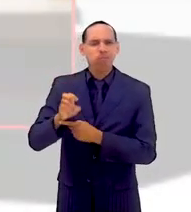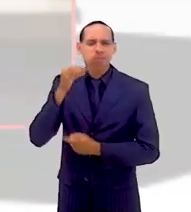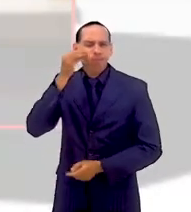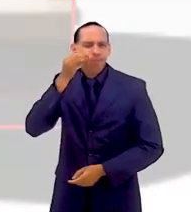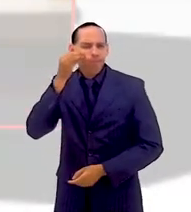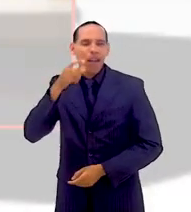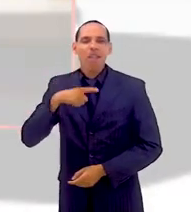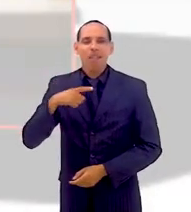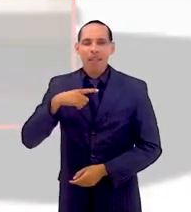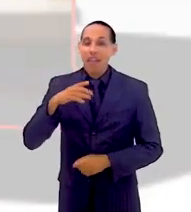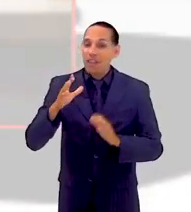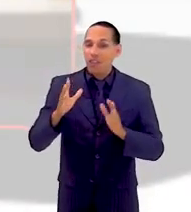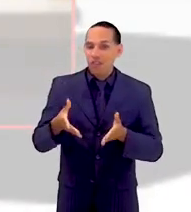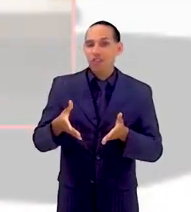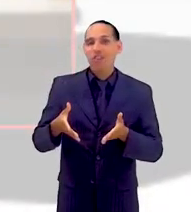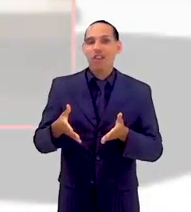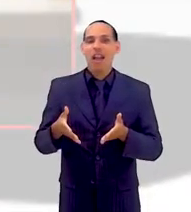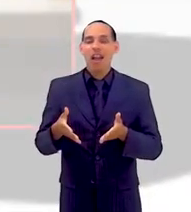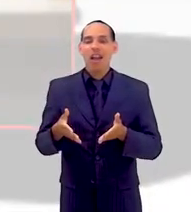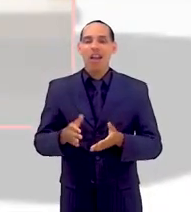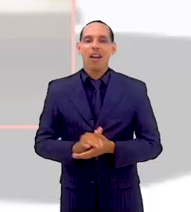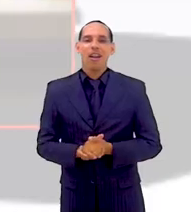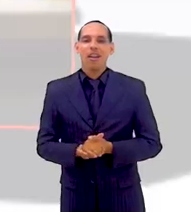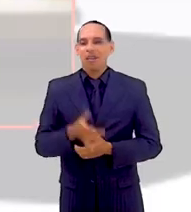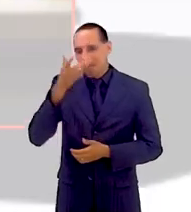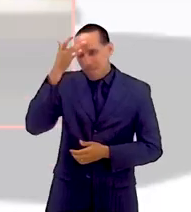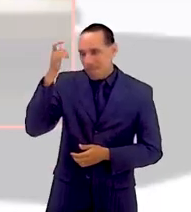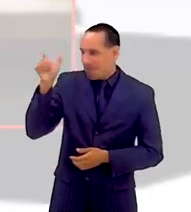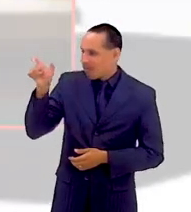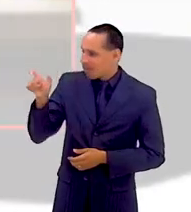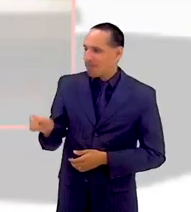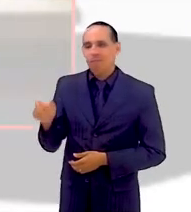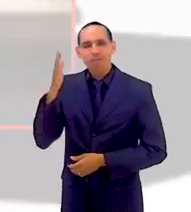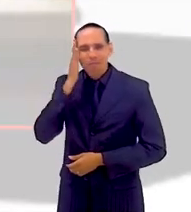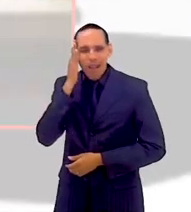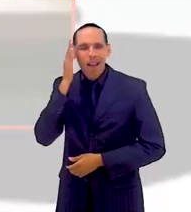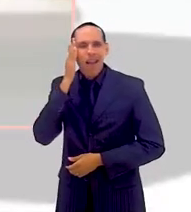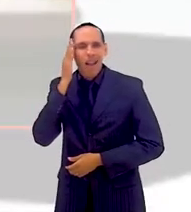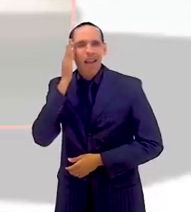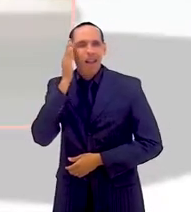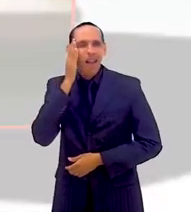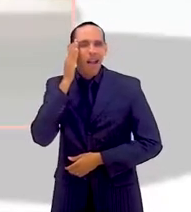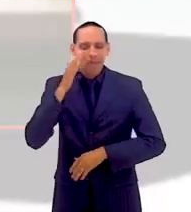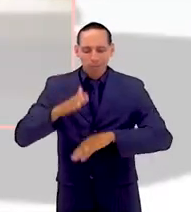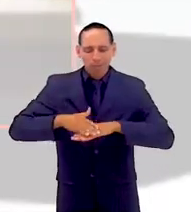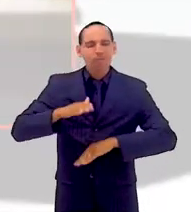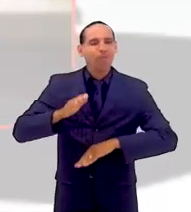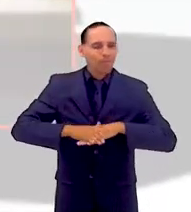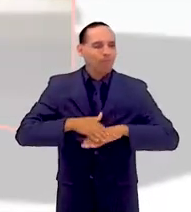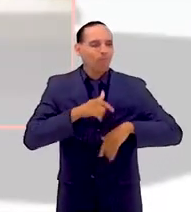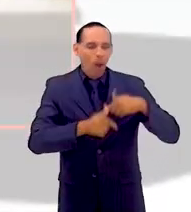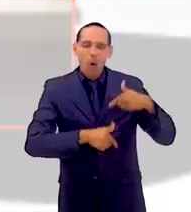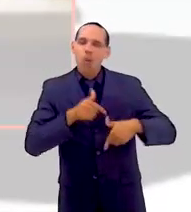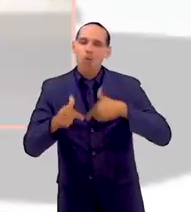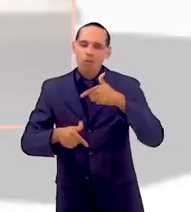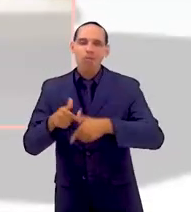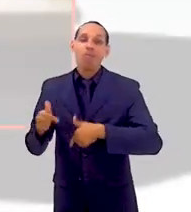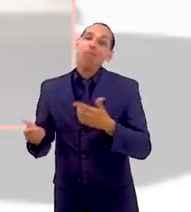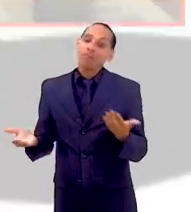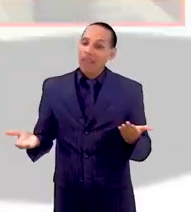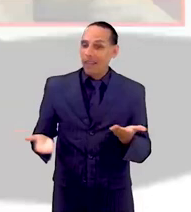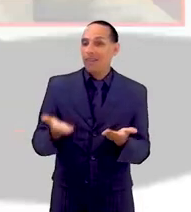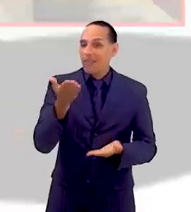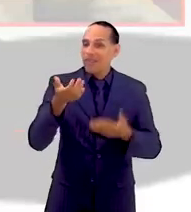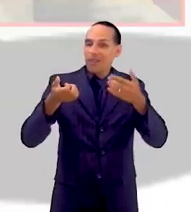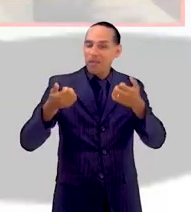experiente, já passou pelo SERPRO, quer dizer, uma pessoa que sabe o que está fazendo ali, né? Então eu acho que